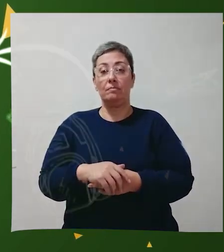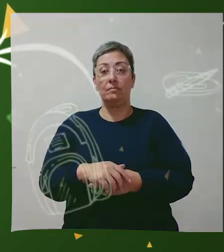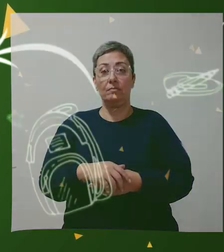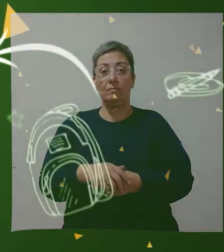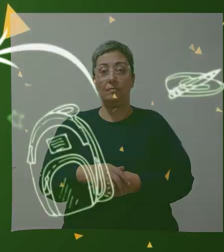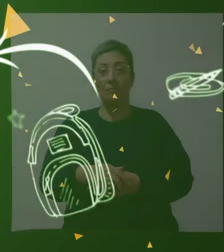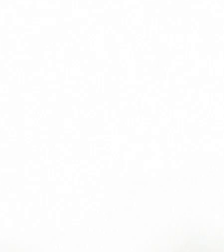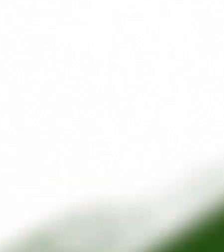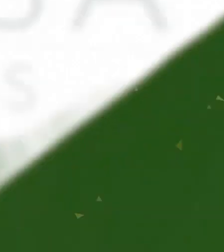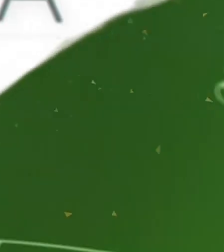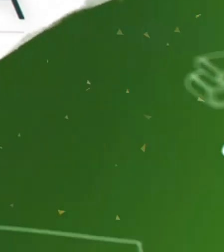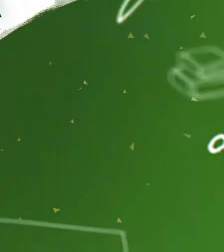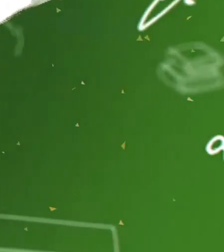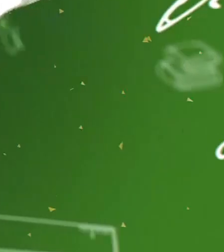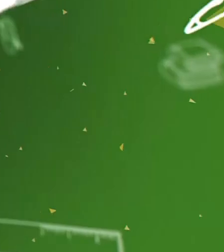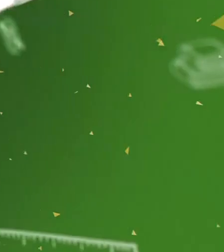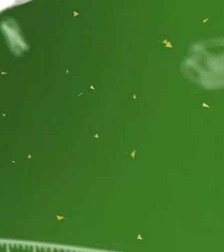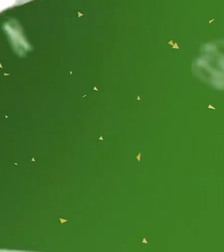bebês.